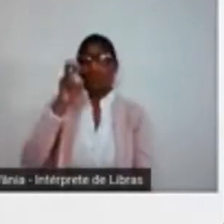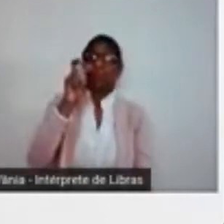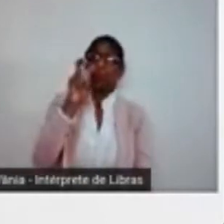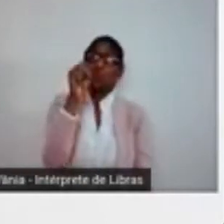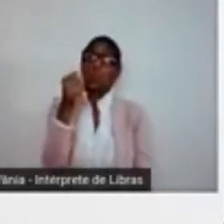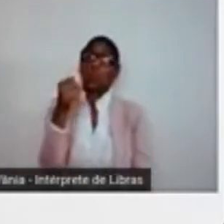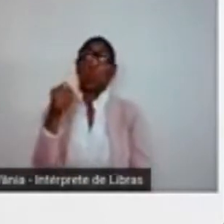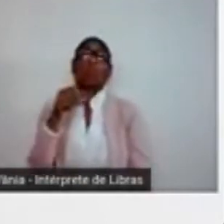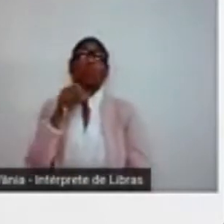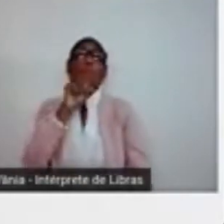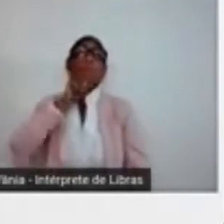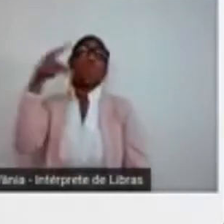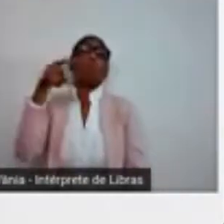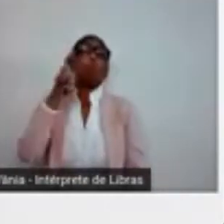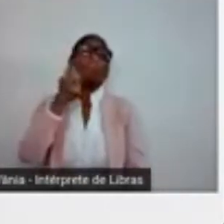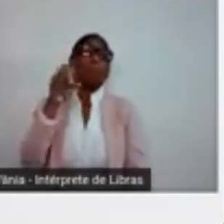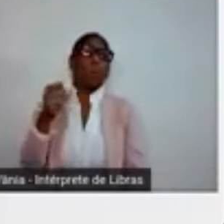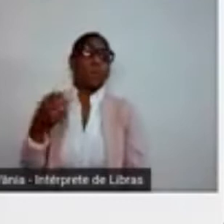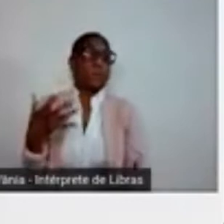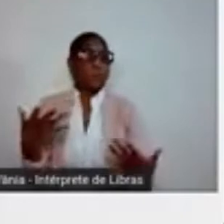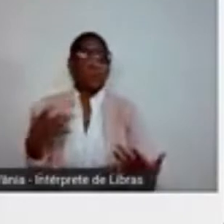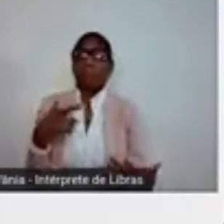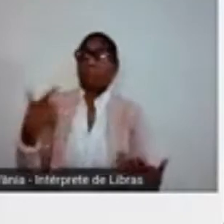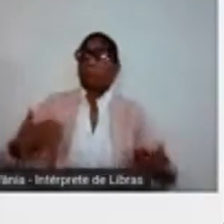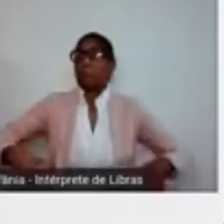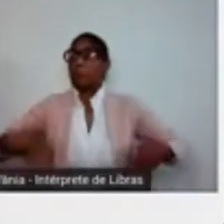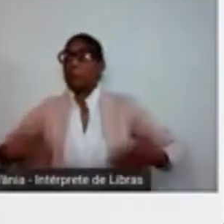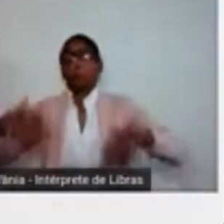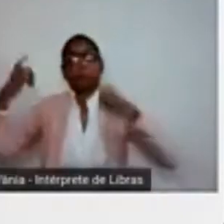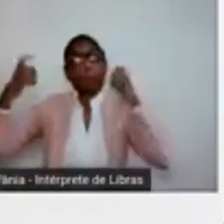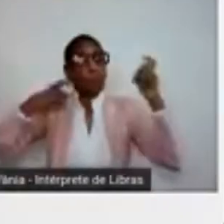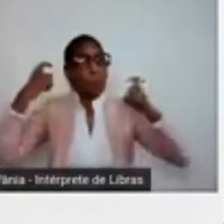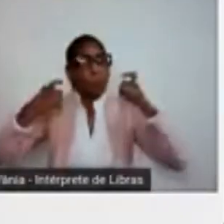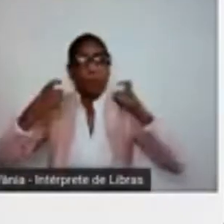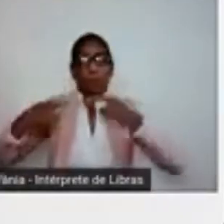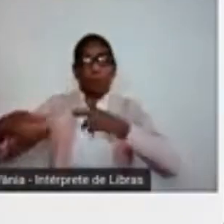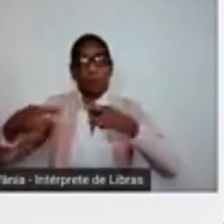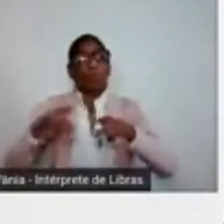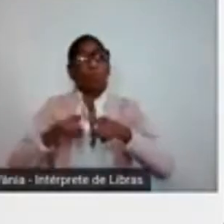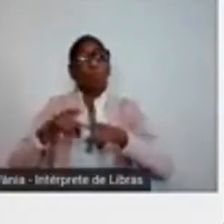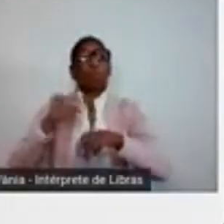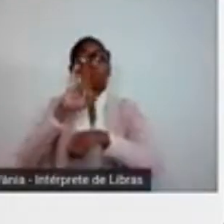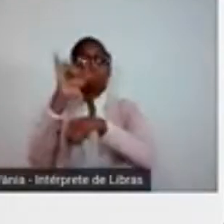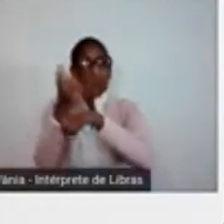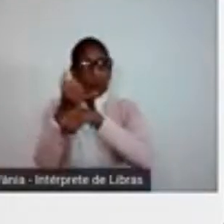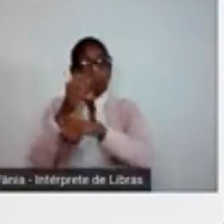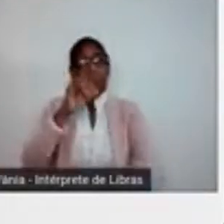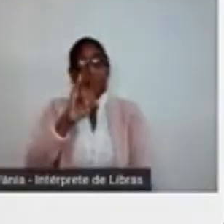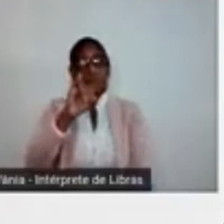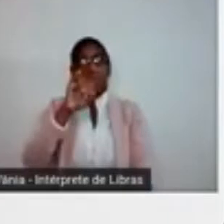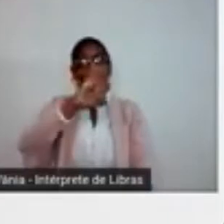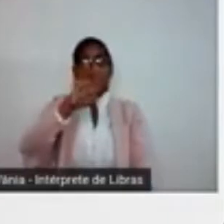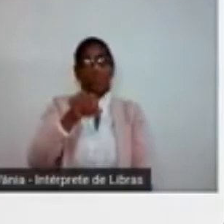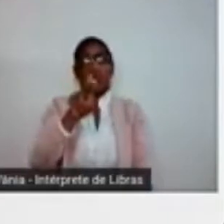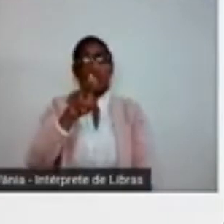semana para outra, né, o que causa especial preocupação na região. E Juí está inserido no mesmo contexto